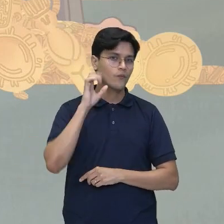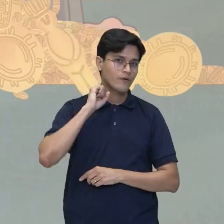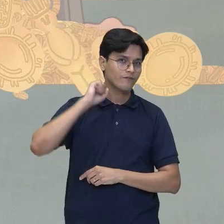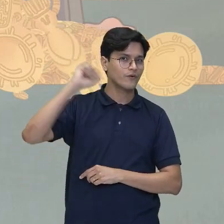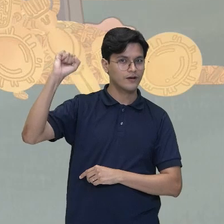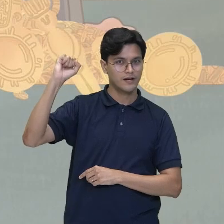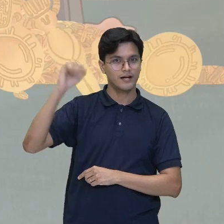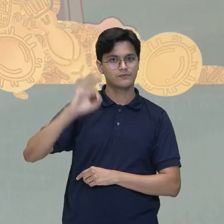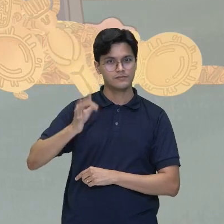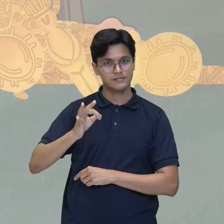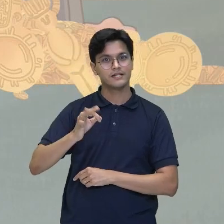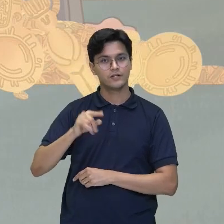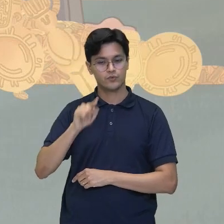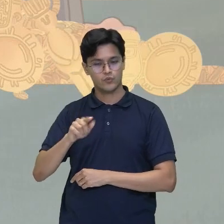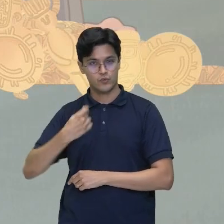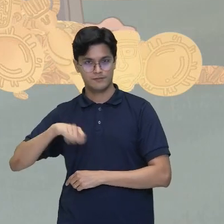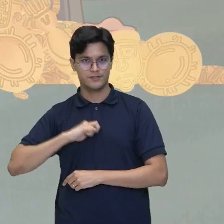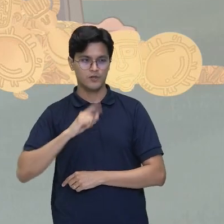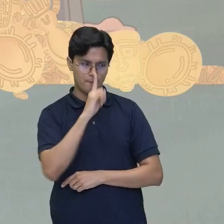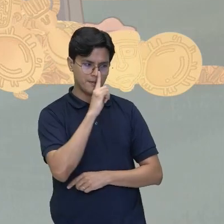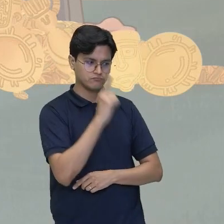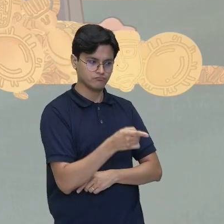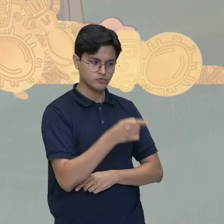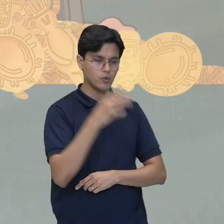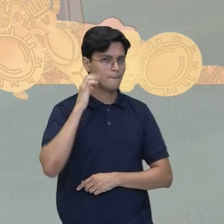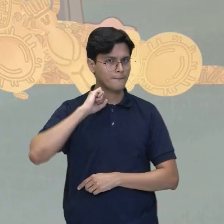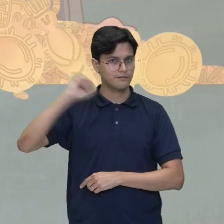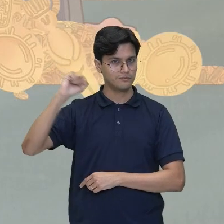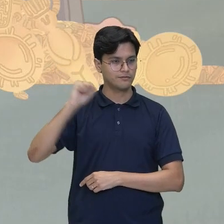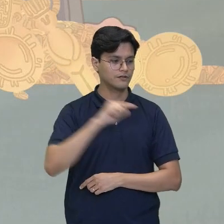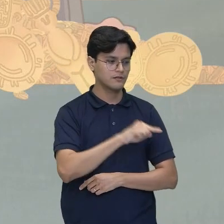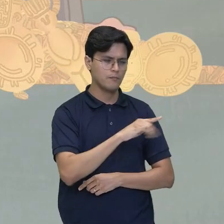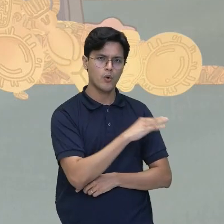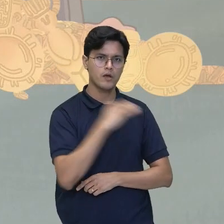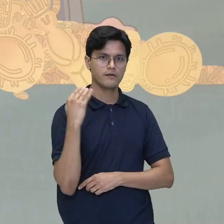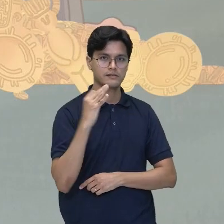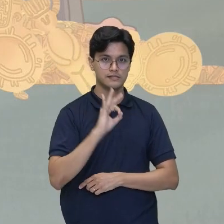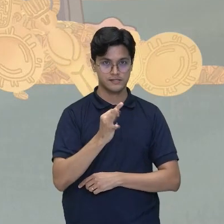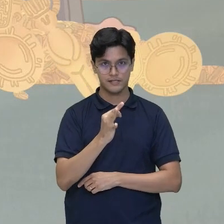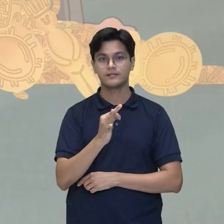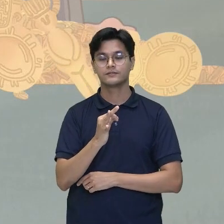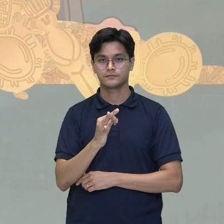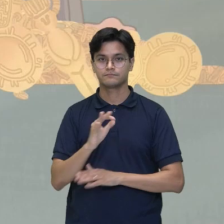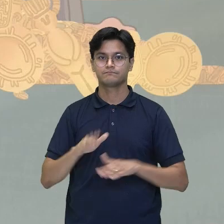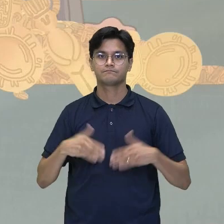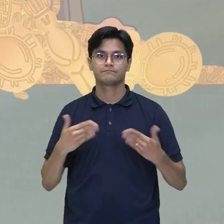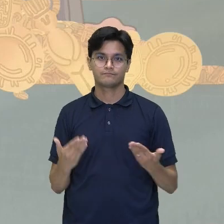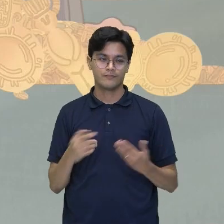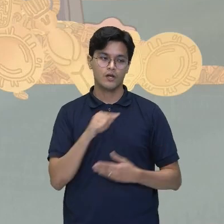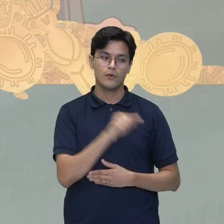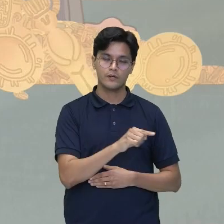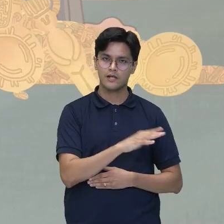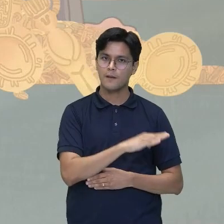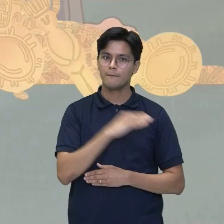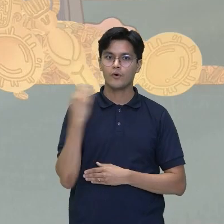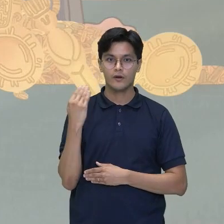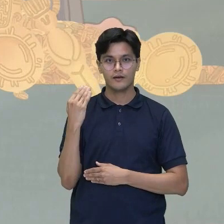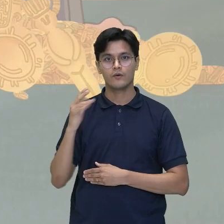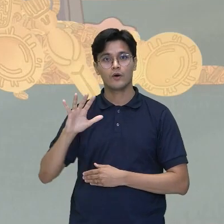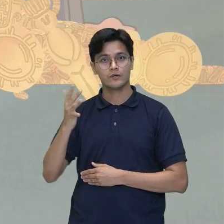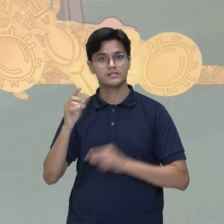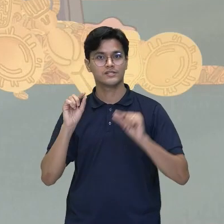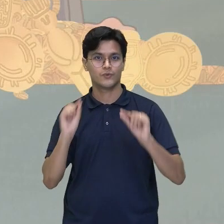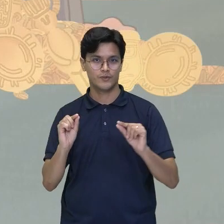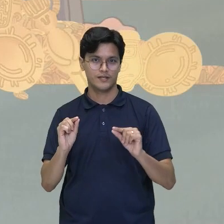espanhol, ou seja, Pizarro manda matar Atahualpa. A partir da morte de Atahualpa, a guerra